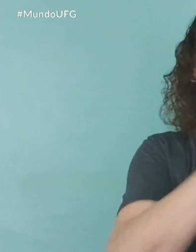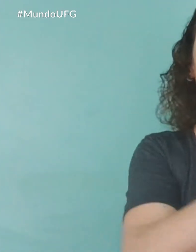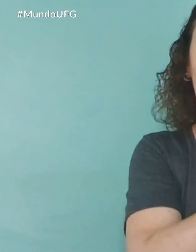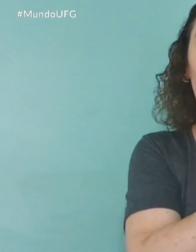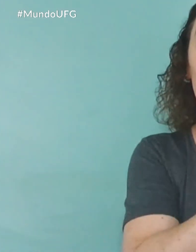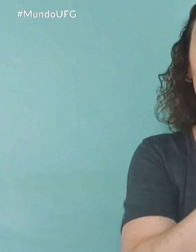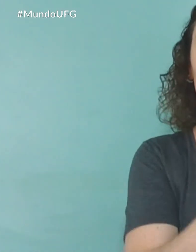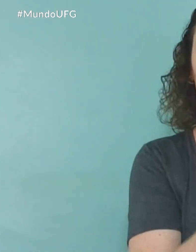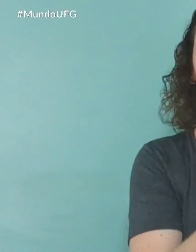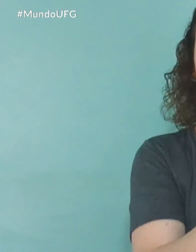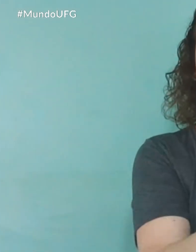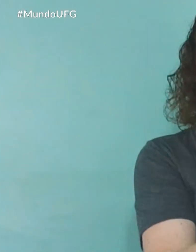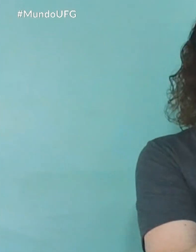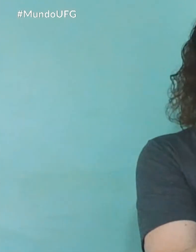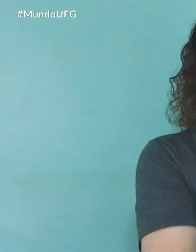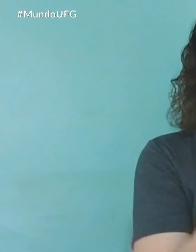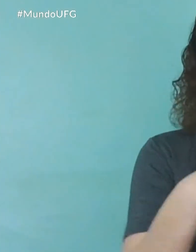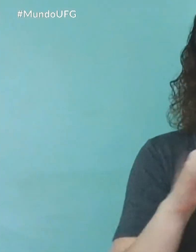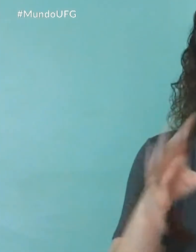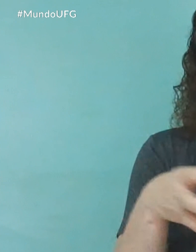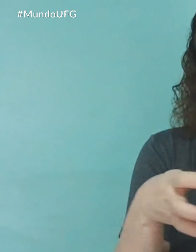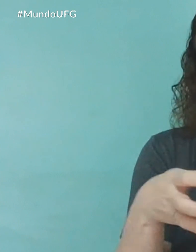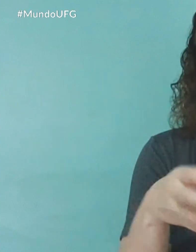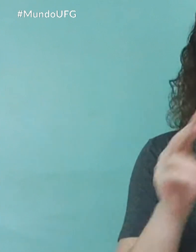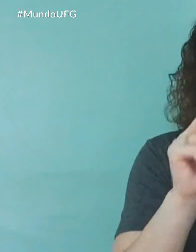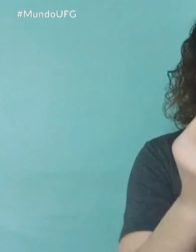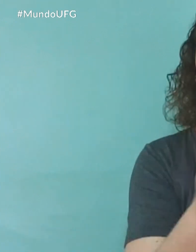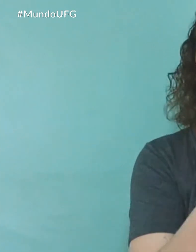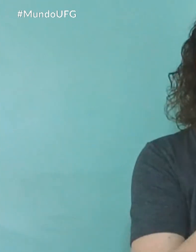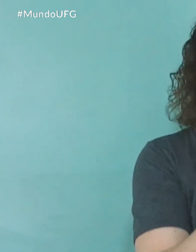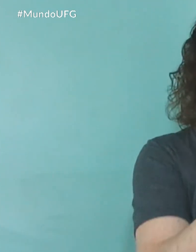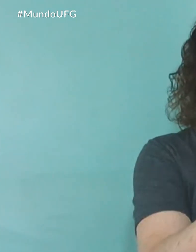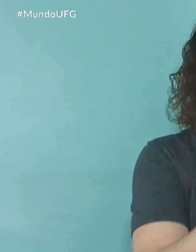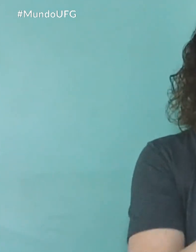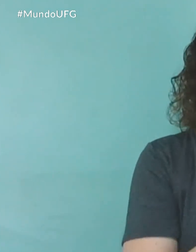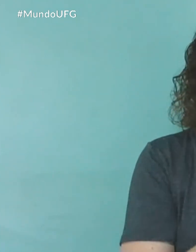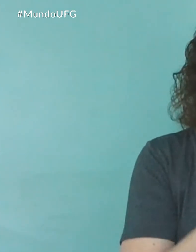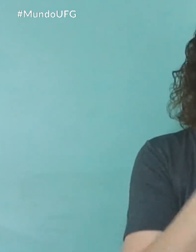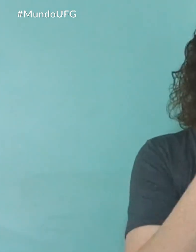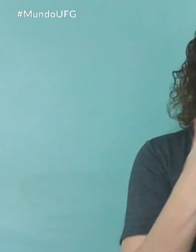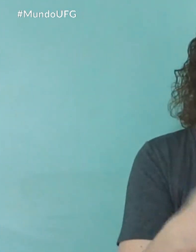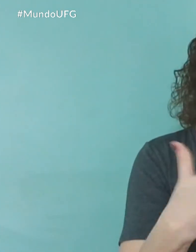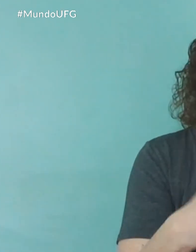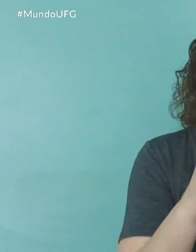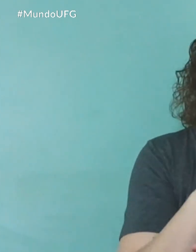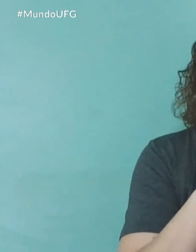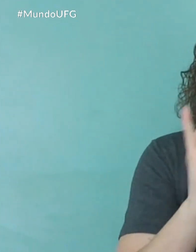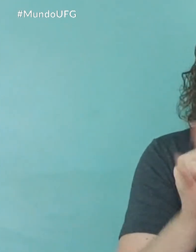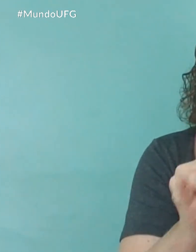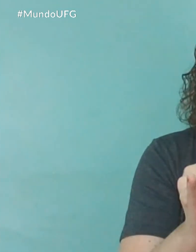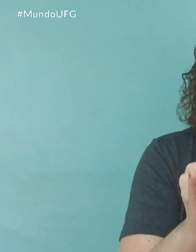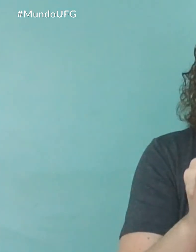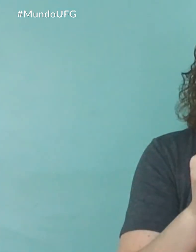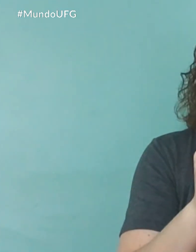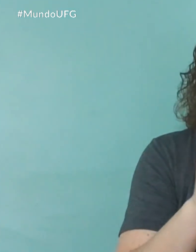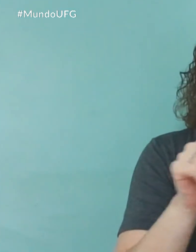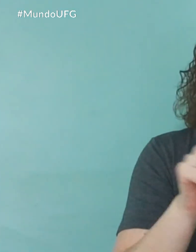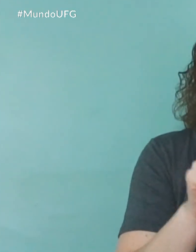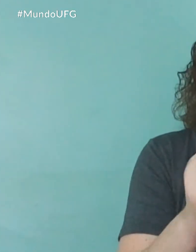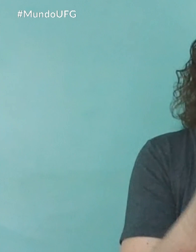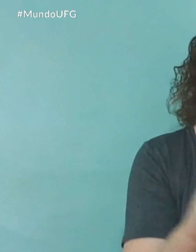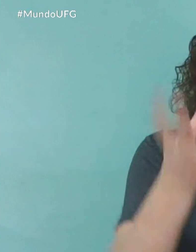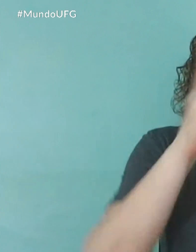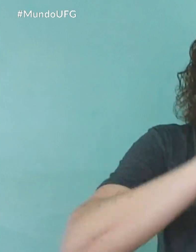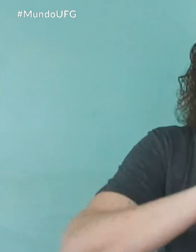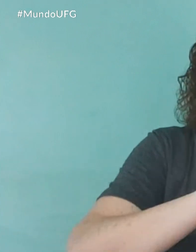feitas inclusive pela professora Sueli, Os alunos em dupla fizeram então essa escolha desse